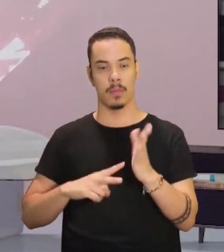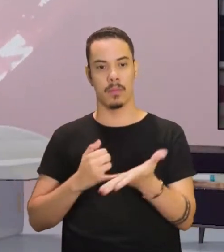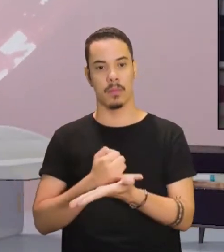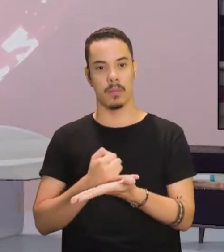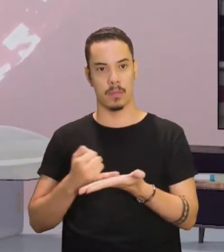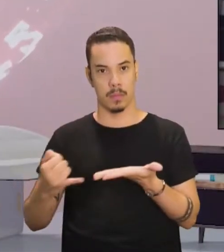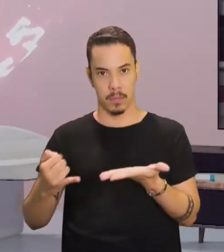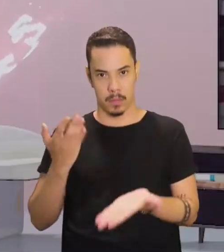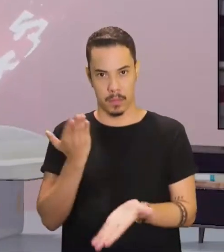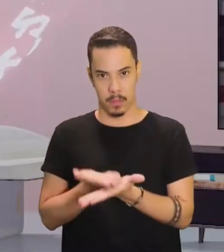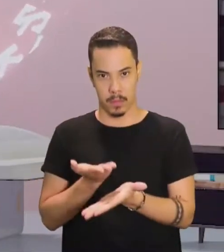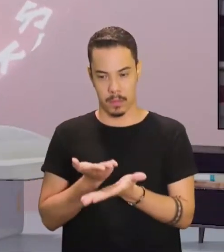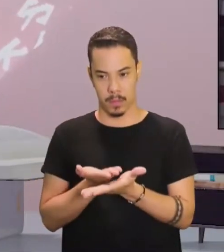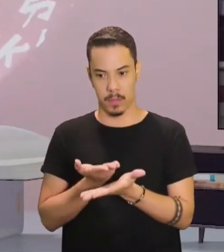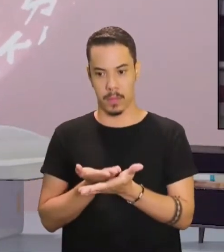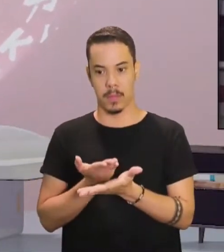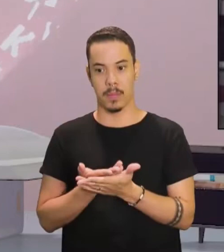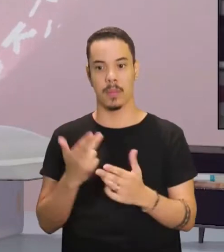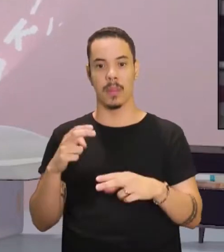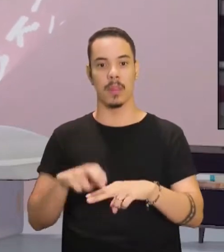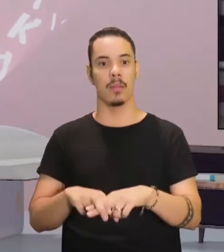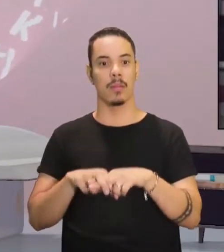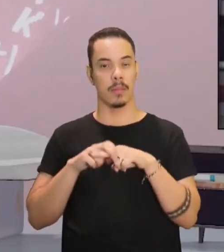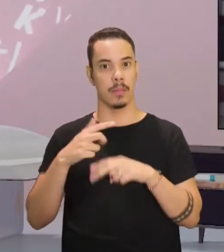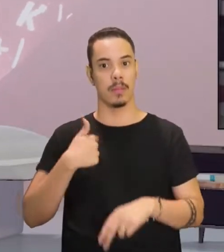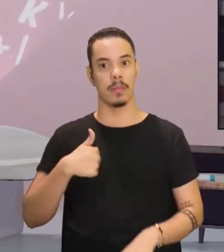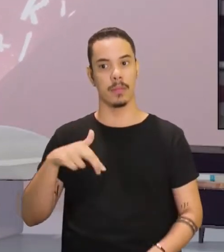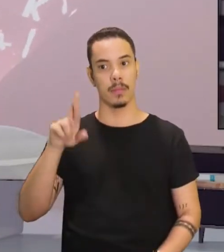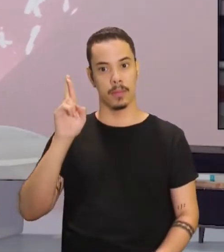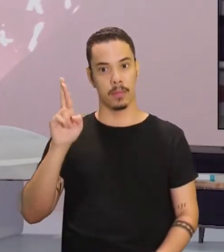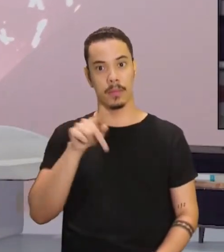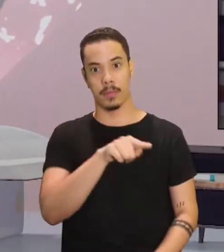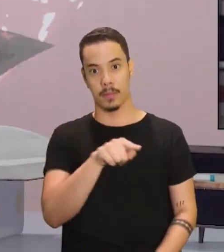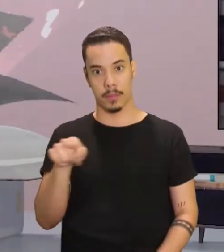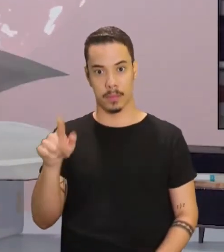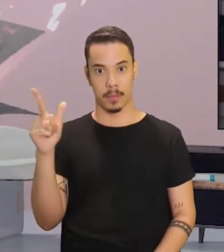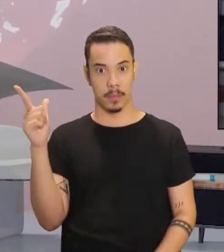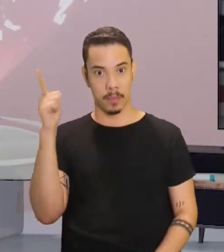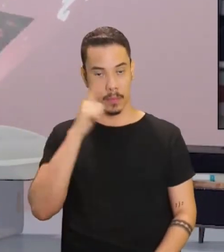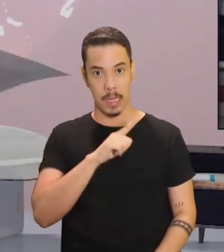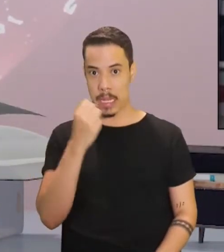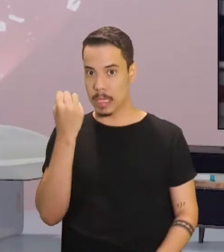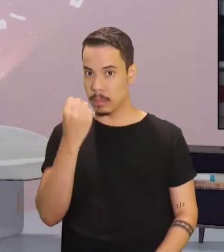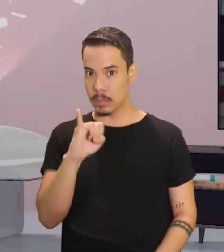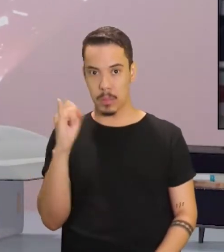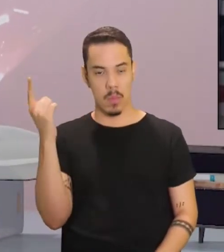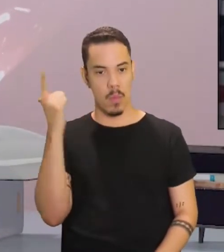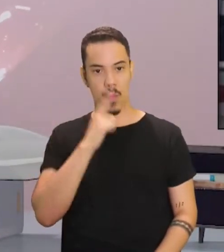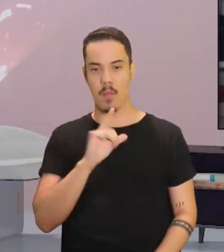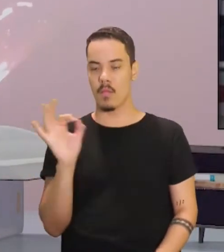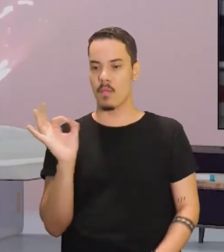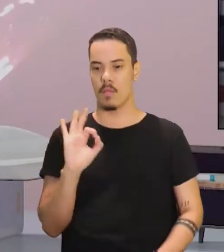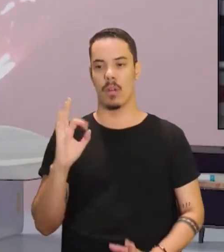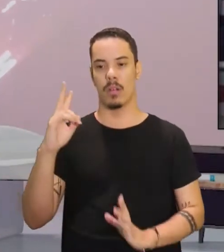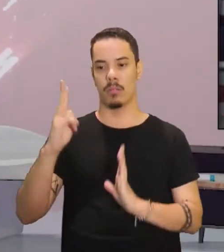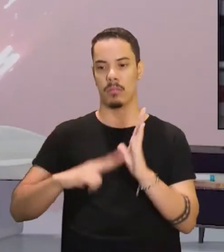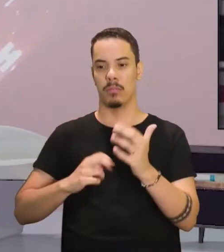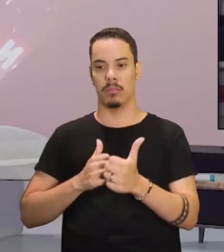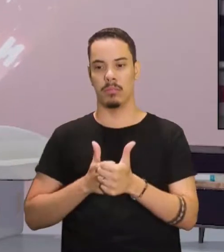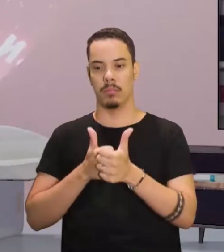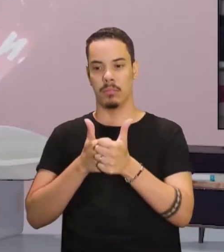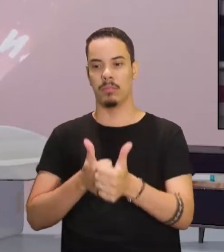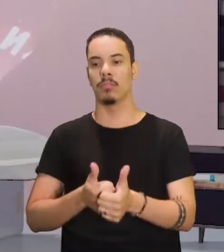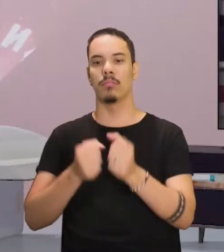nossa aula, tá certo? Então, eu espero que você tenha conseguido. Quem não conseguiu acompanhar a leitura, faça